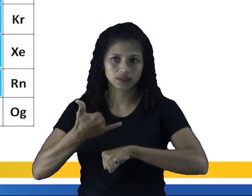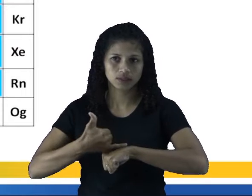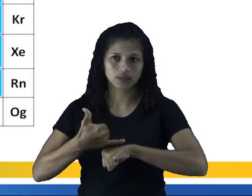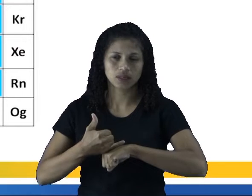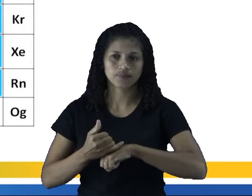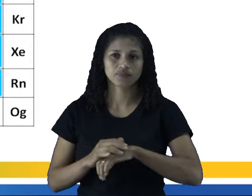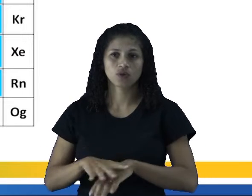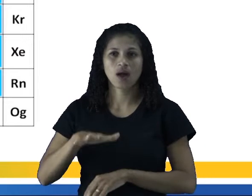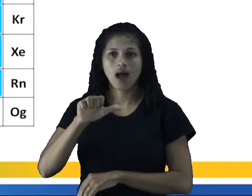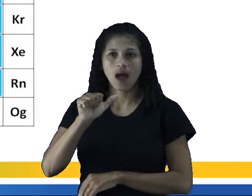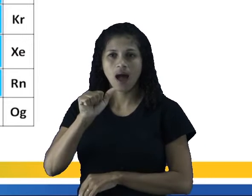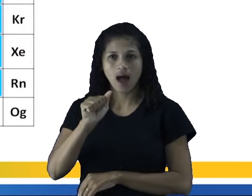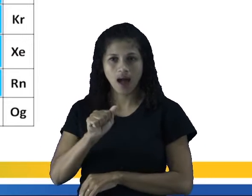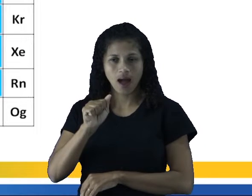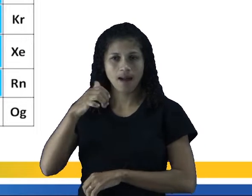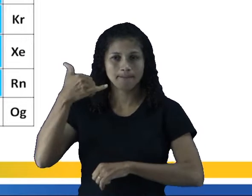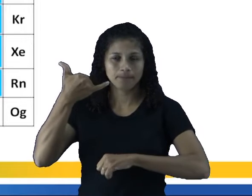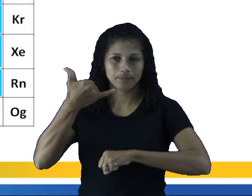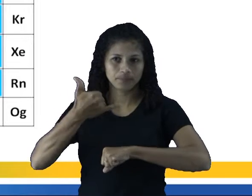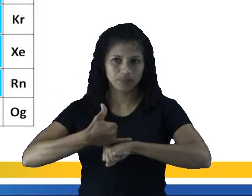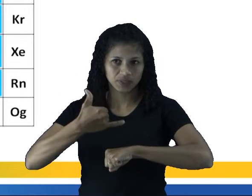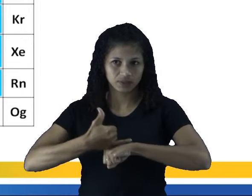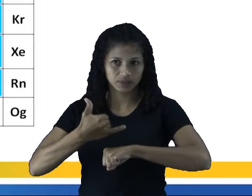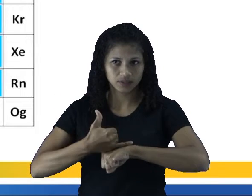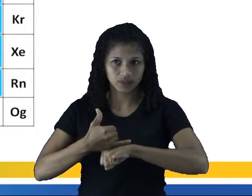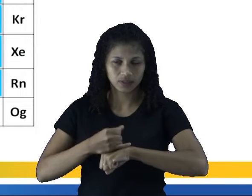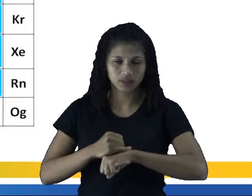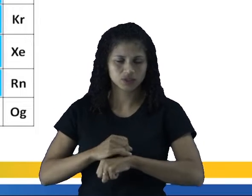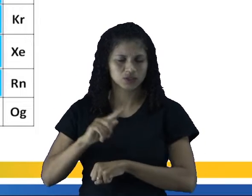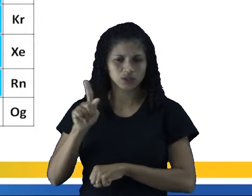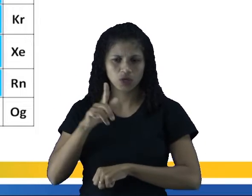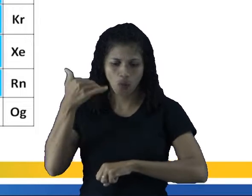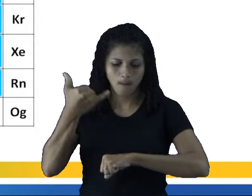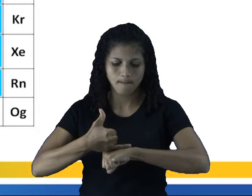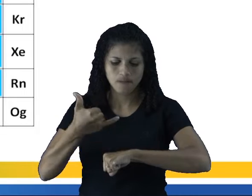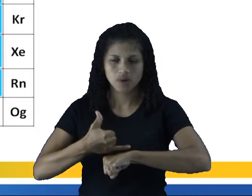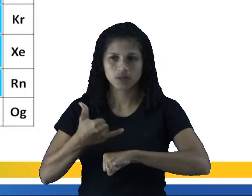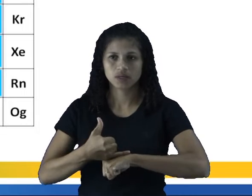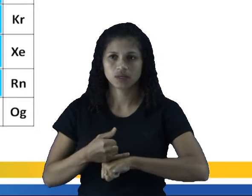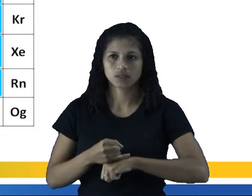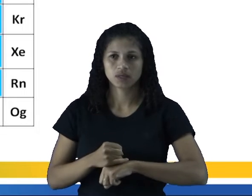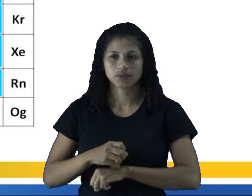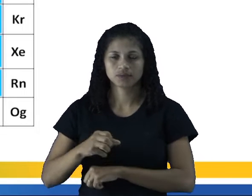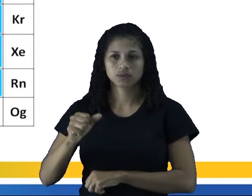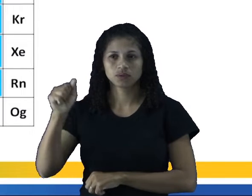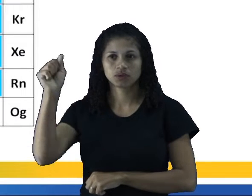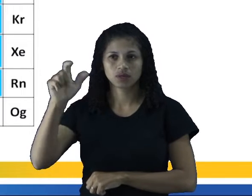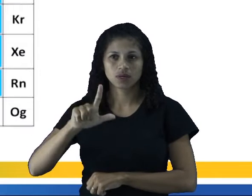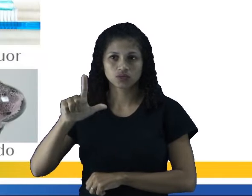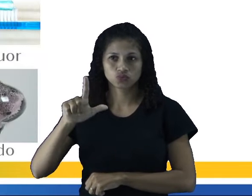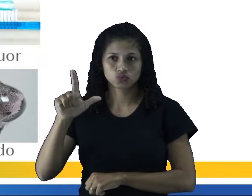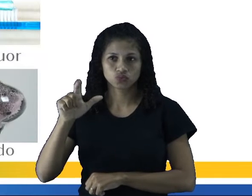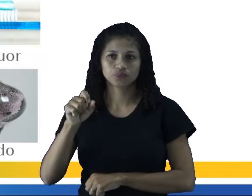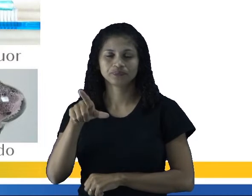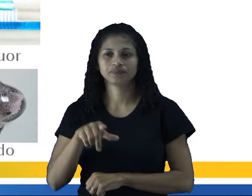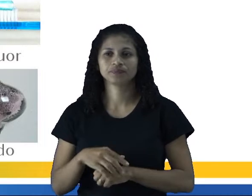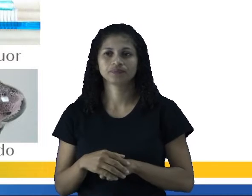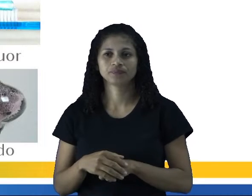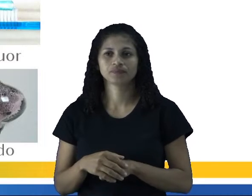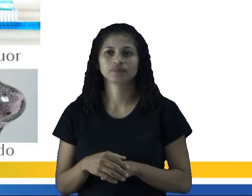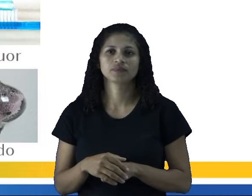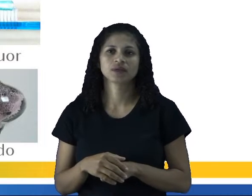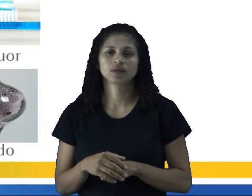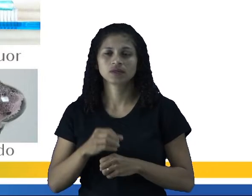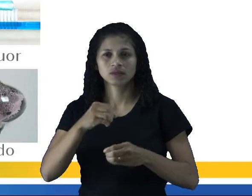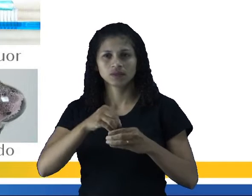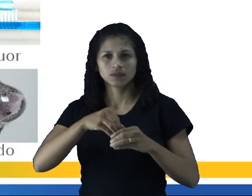os ametais ou não metais, que são os elementos que estão em azul aí na tabela. E as